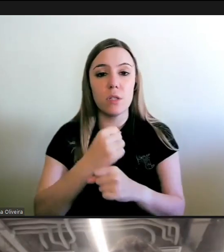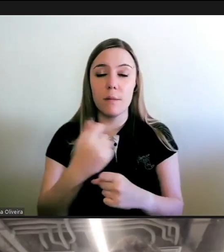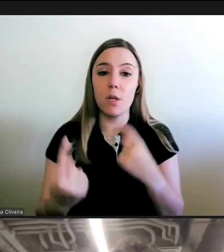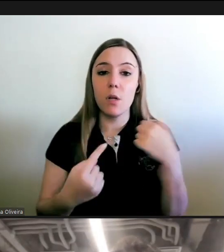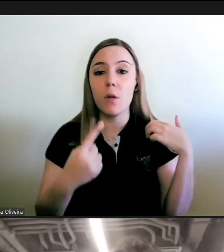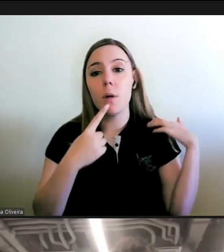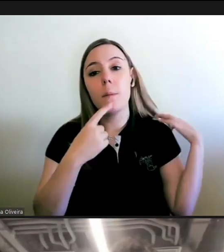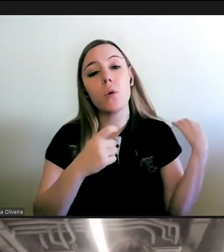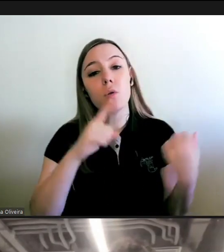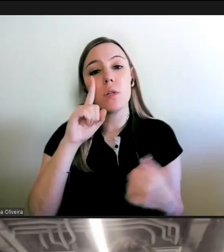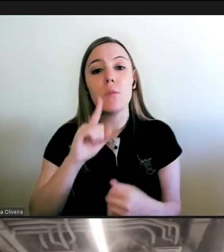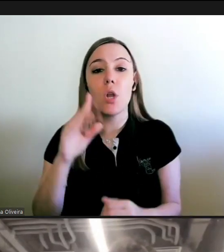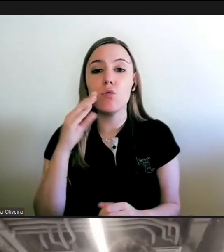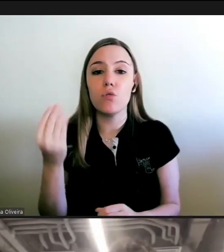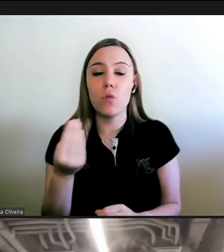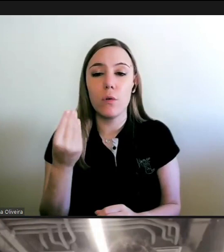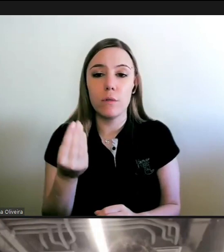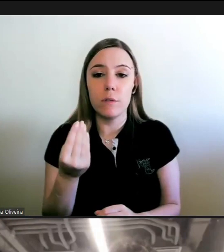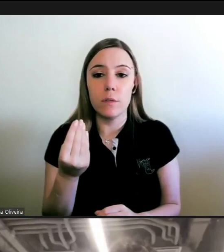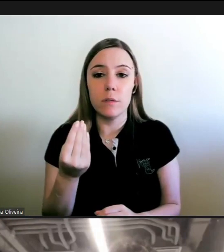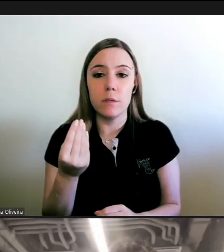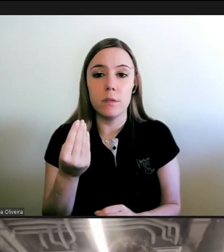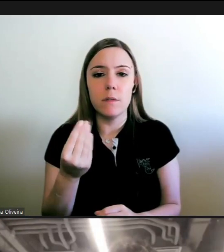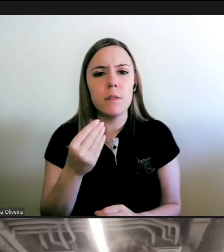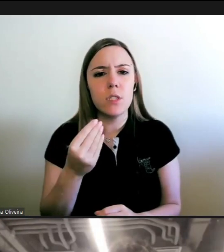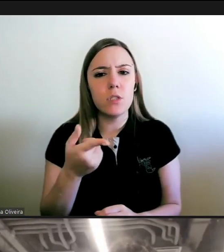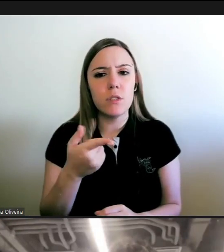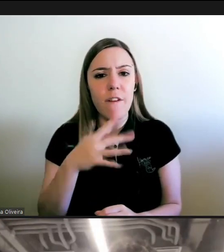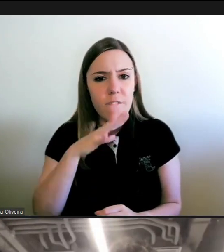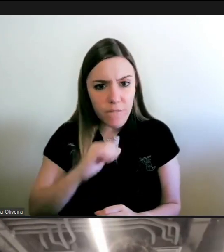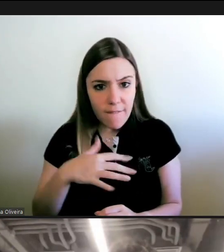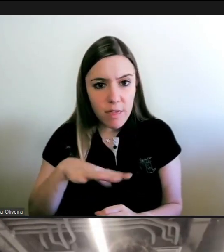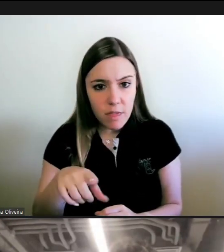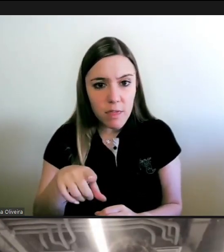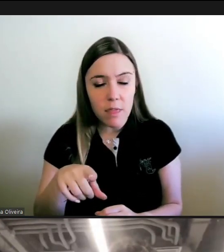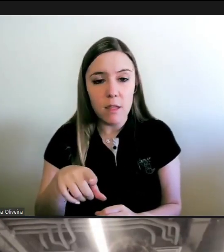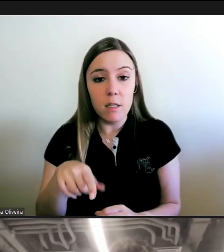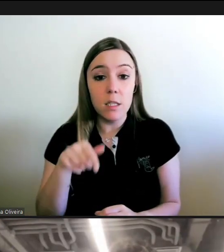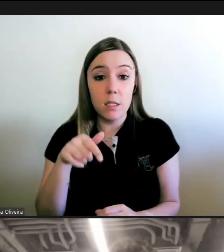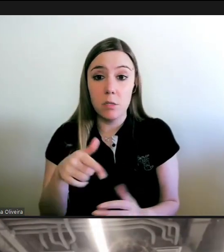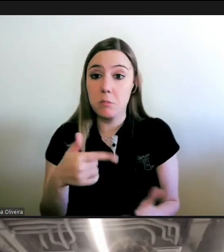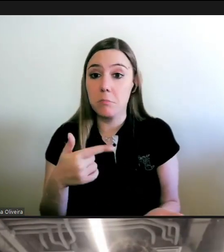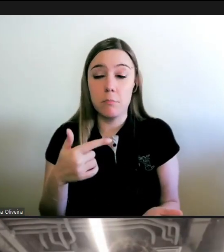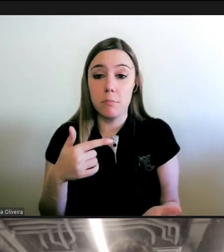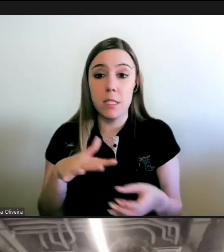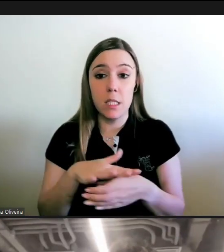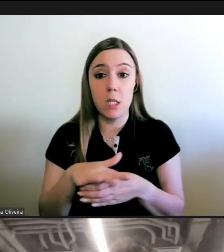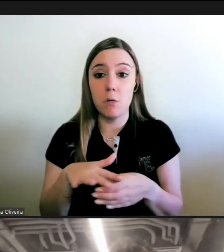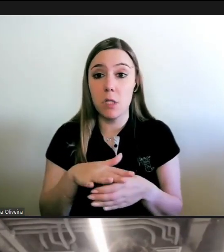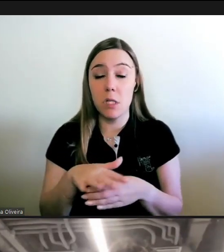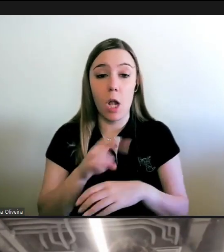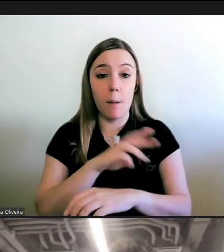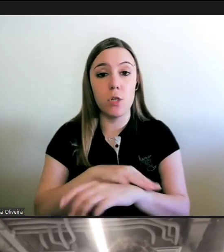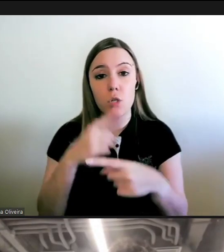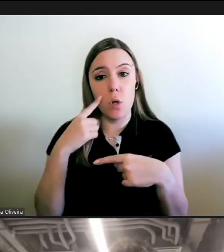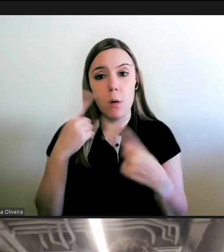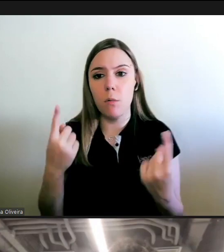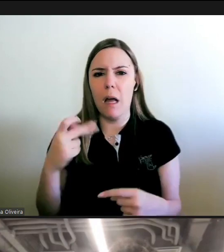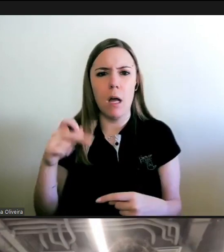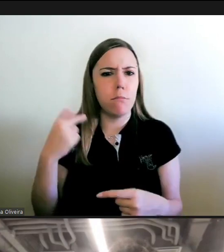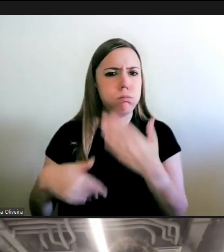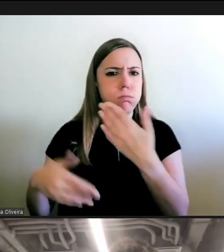a mulheres jovens que contam ser mães, que é uma realidade que na administração pública há